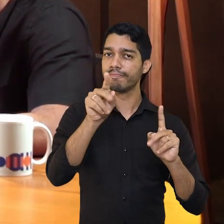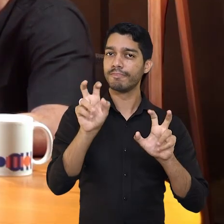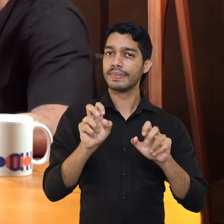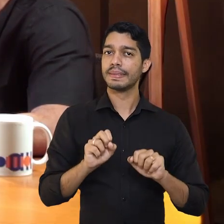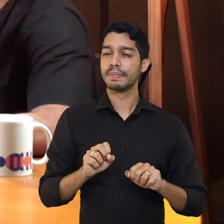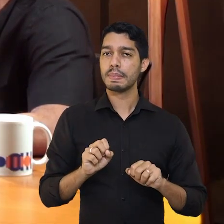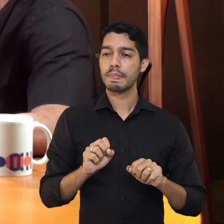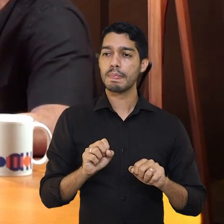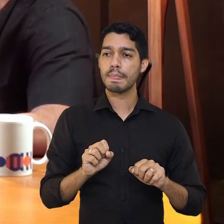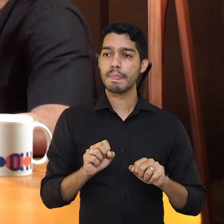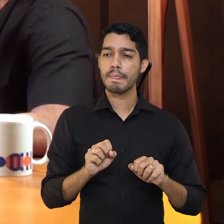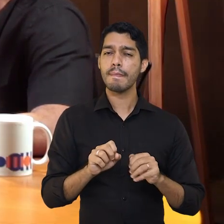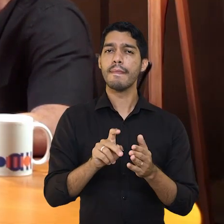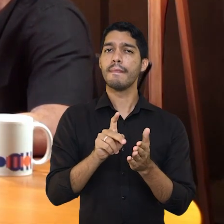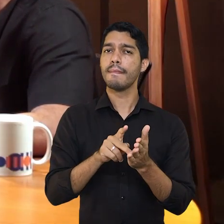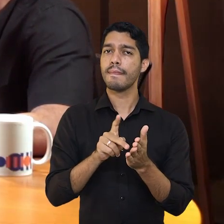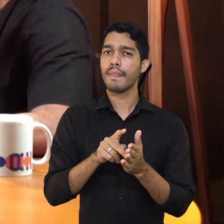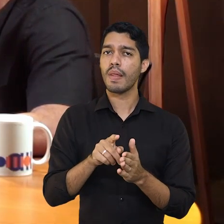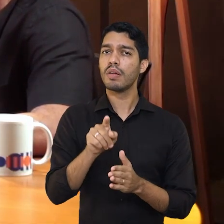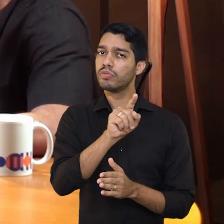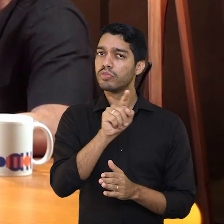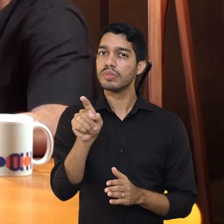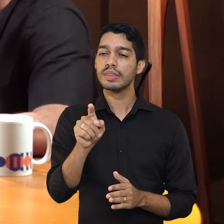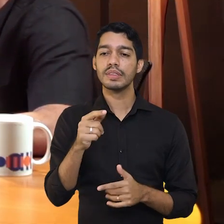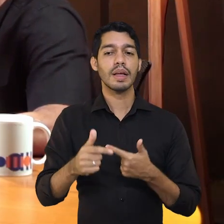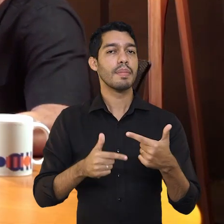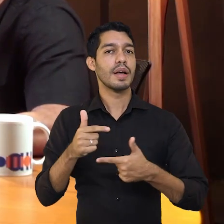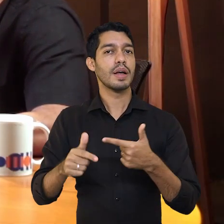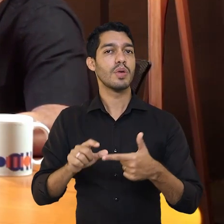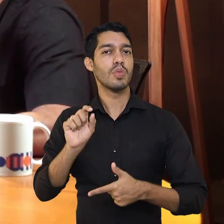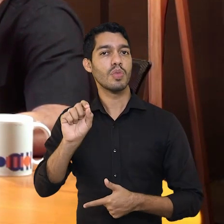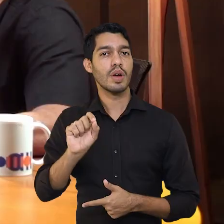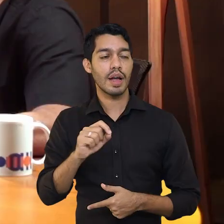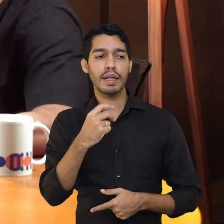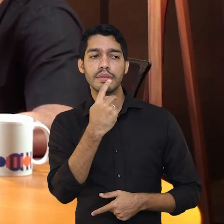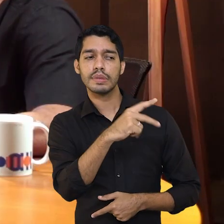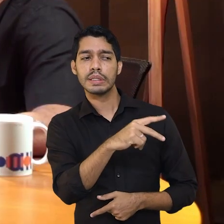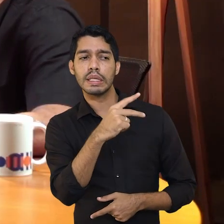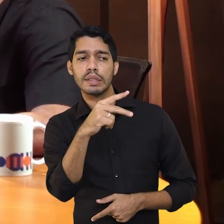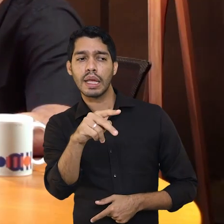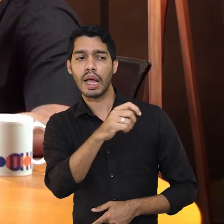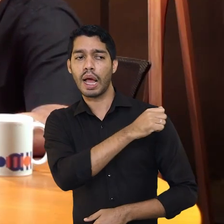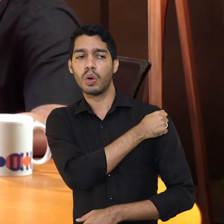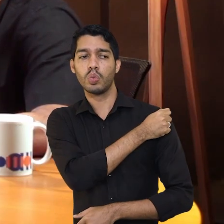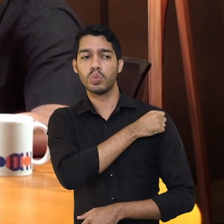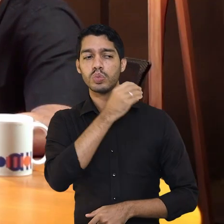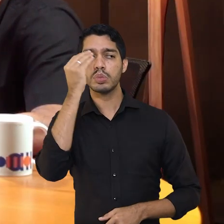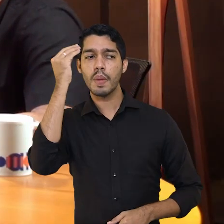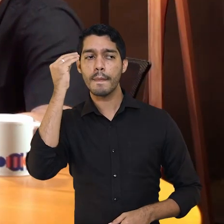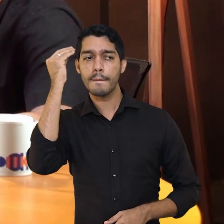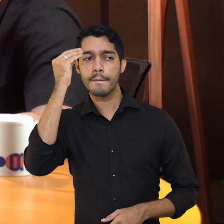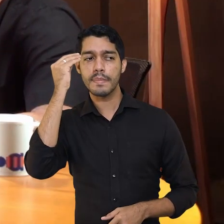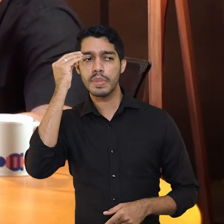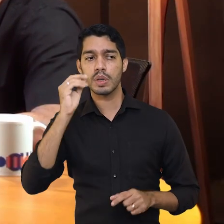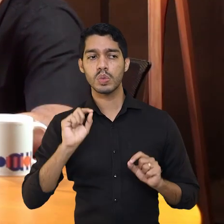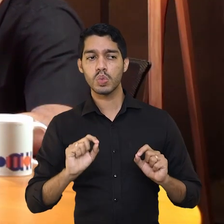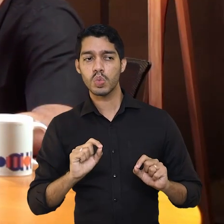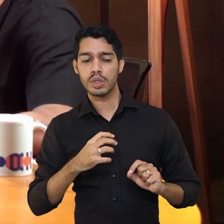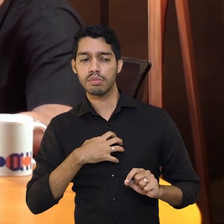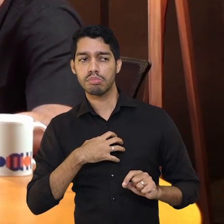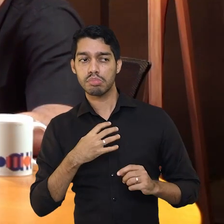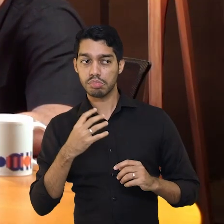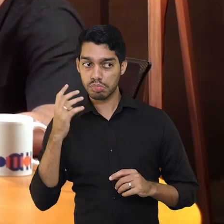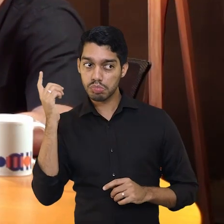conceito. E acaba que realmente vocês estão trabalhando com a questão de design de experiência, né? Porque